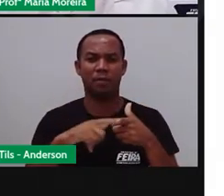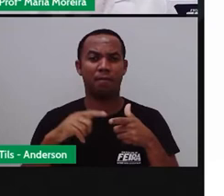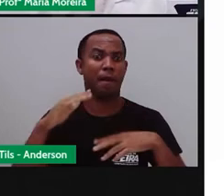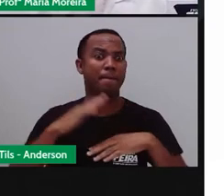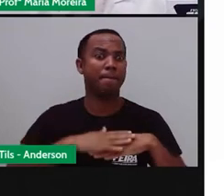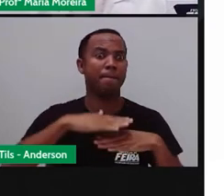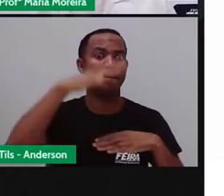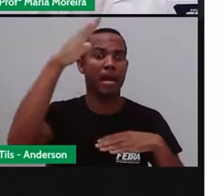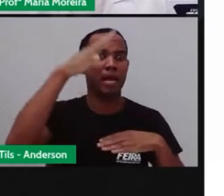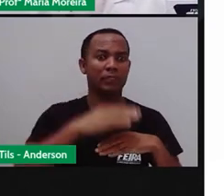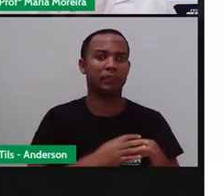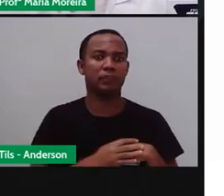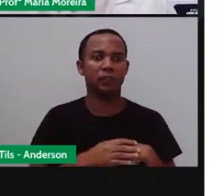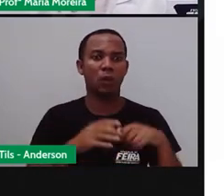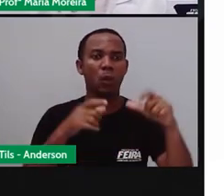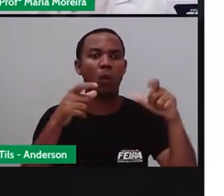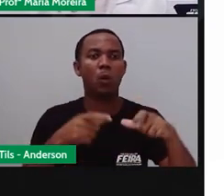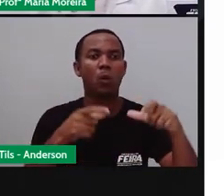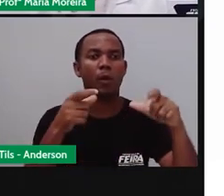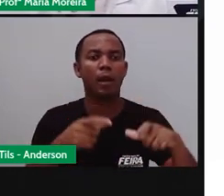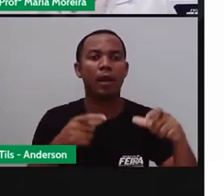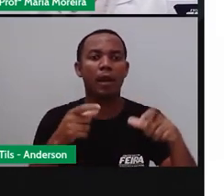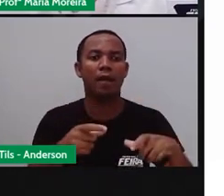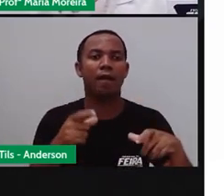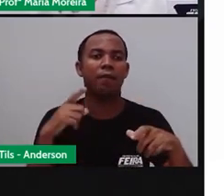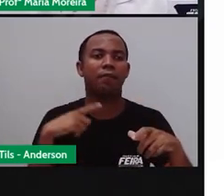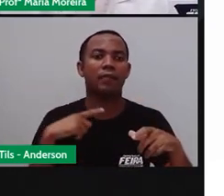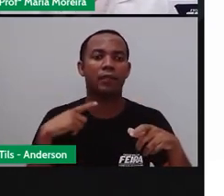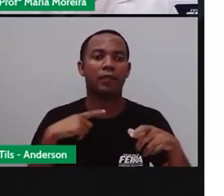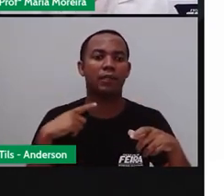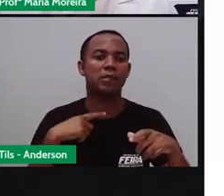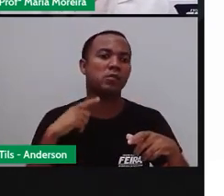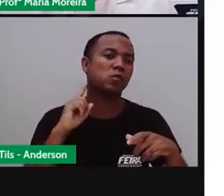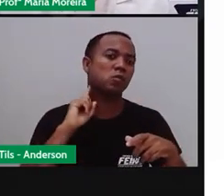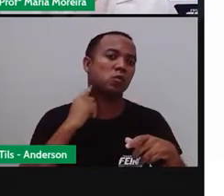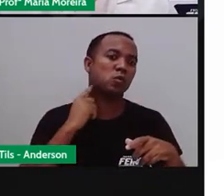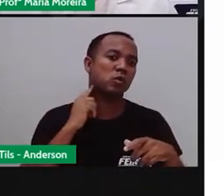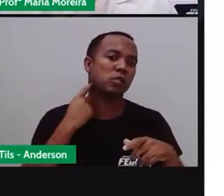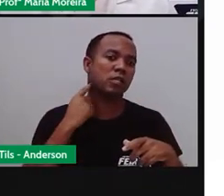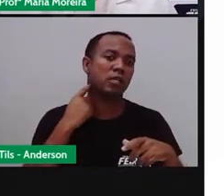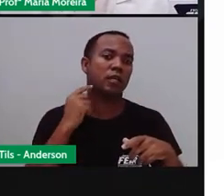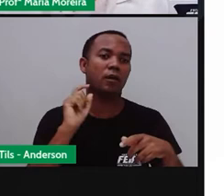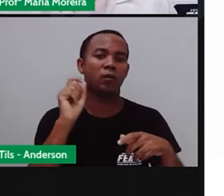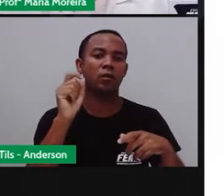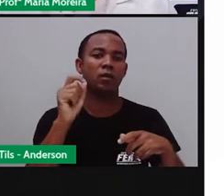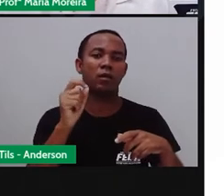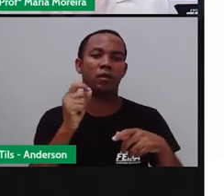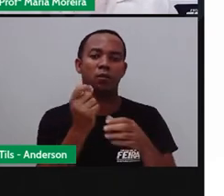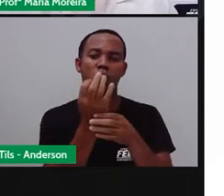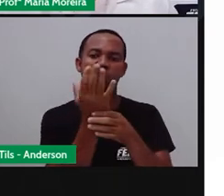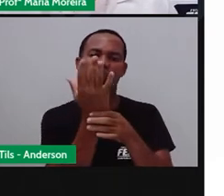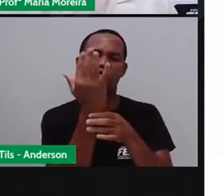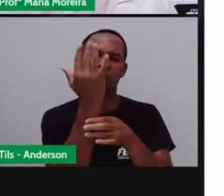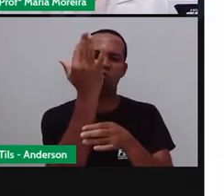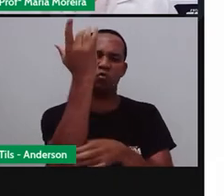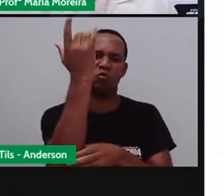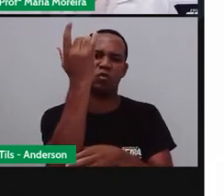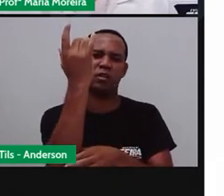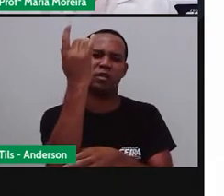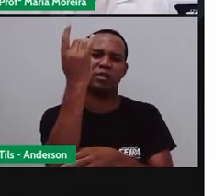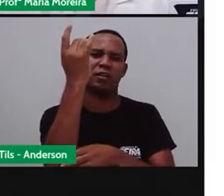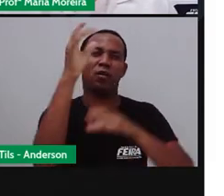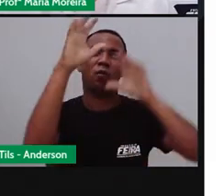né? Nesses locais, a emissão de gases, né, dos automóveis e das fábricas poluem o